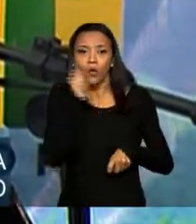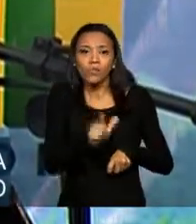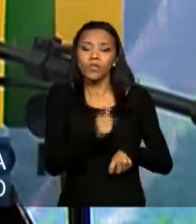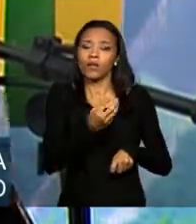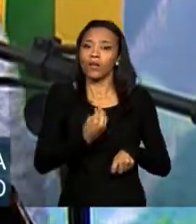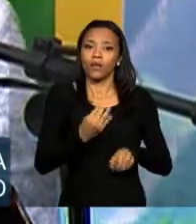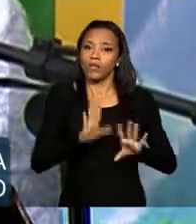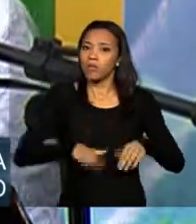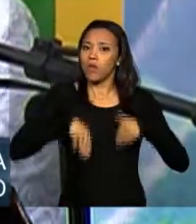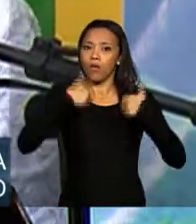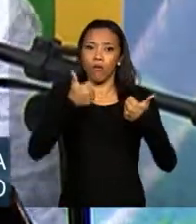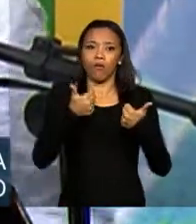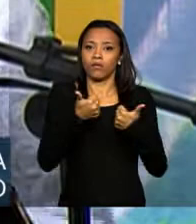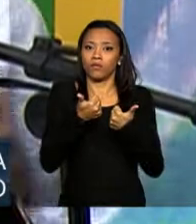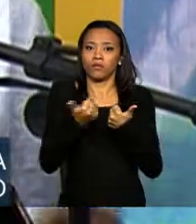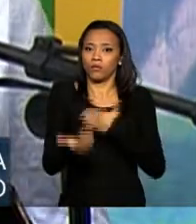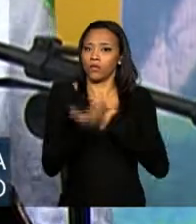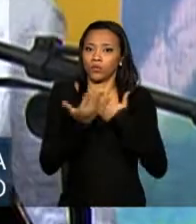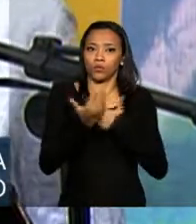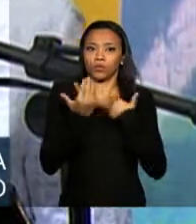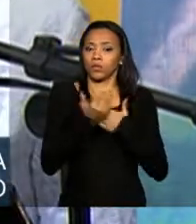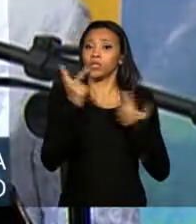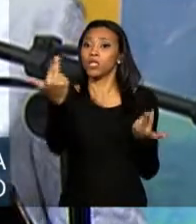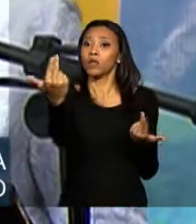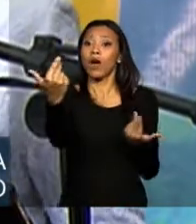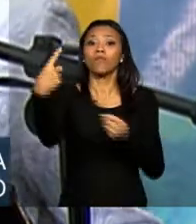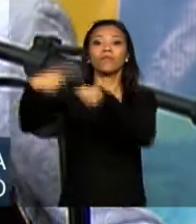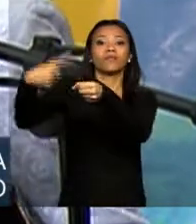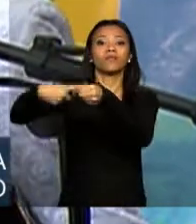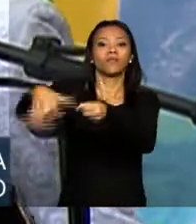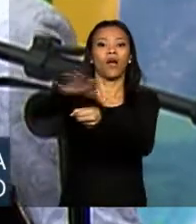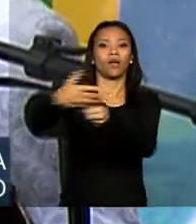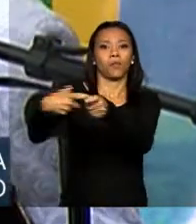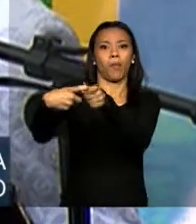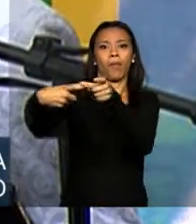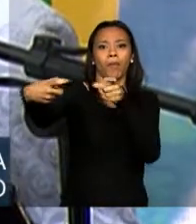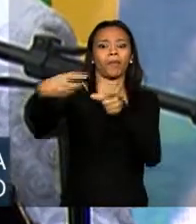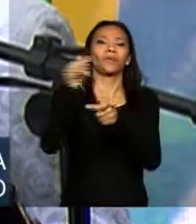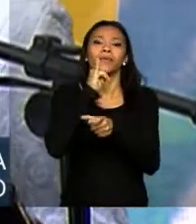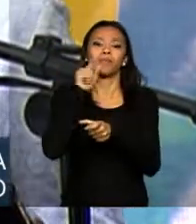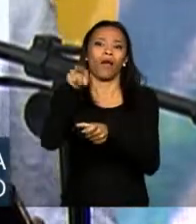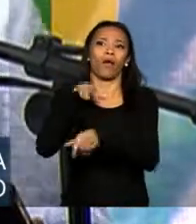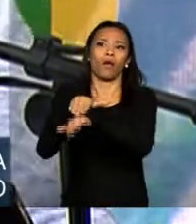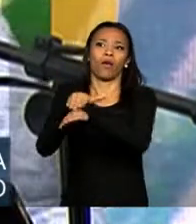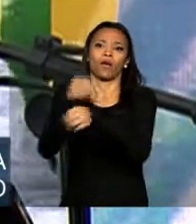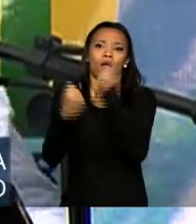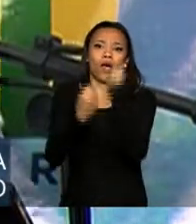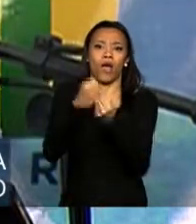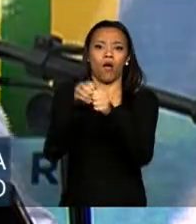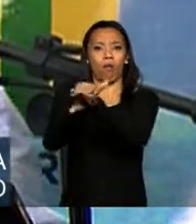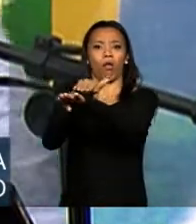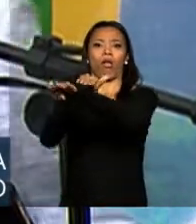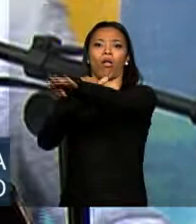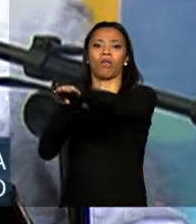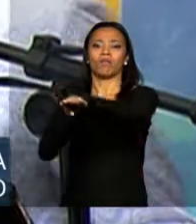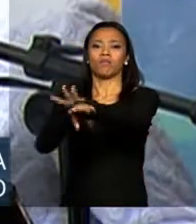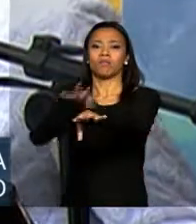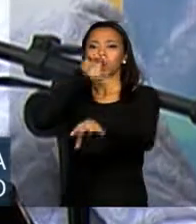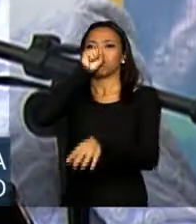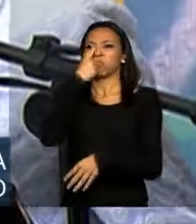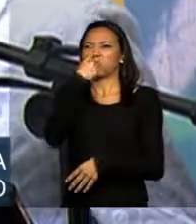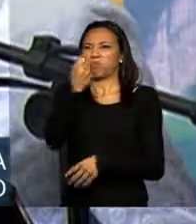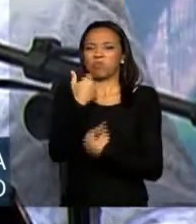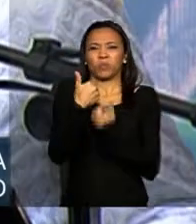da vida urbana para cá não as piores Como é o congestionamento ou a poluição